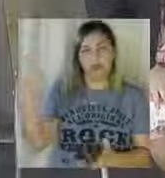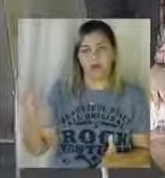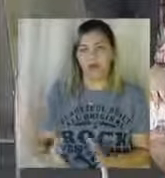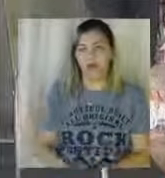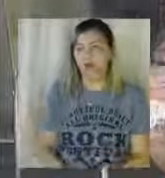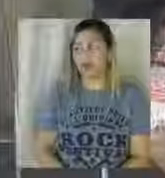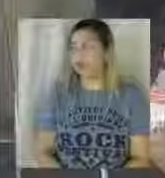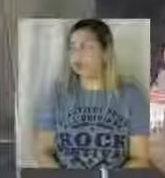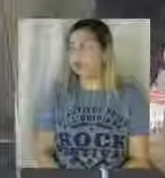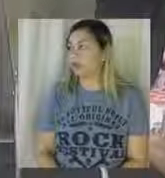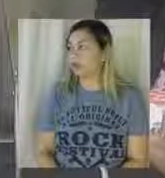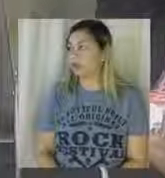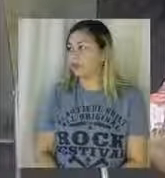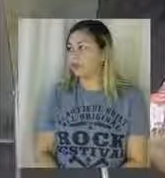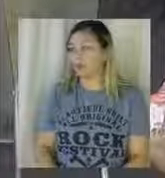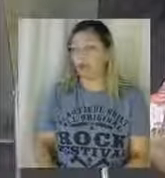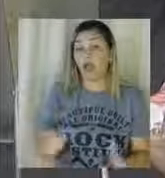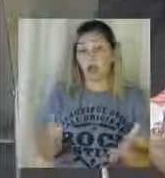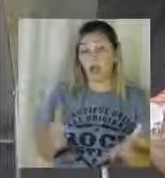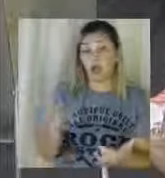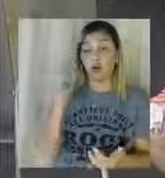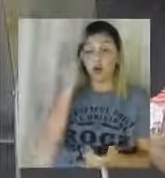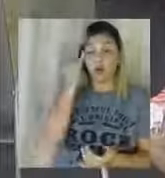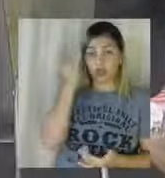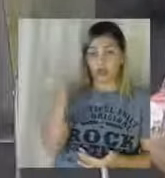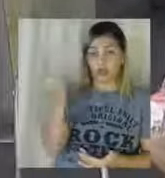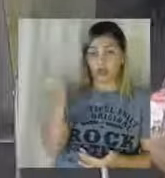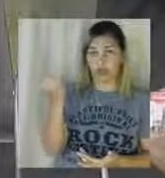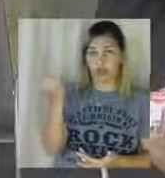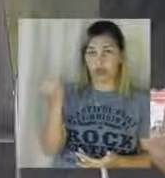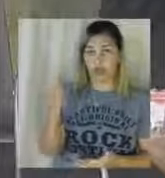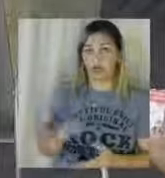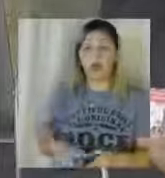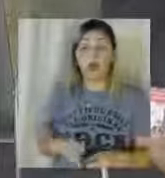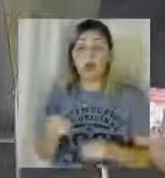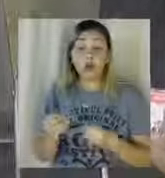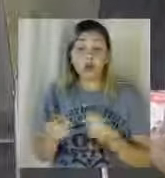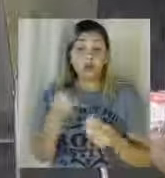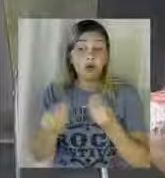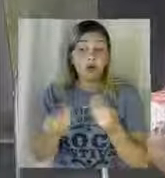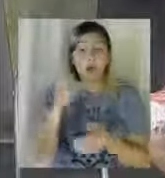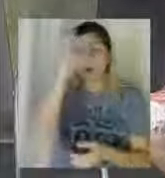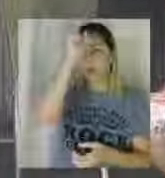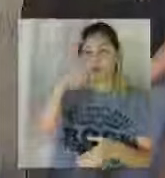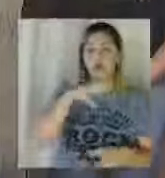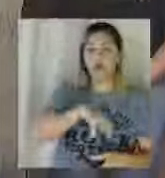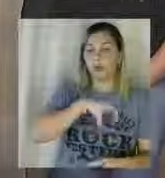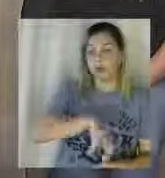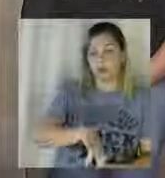Aline, para a Aline, o processo de alfabetização na língua portuguesa